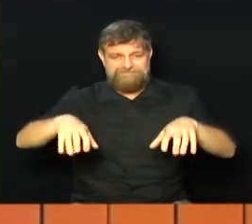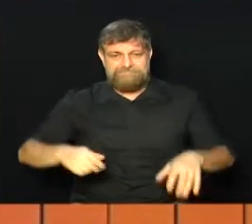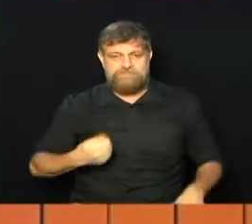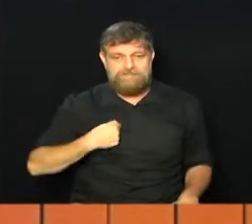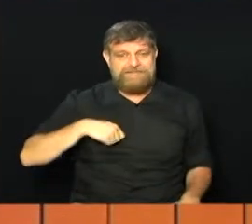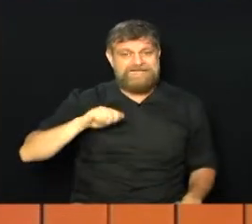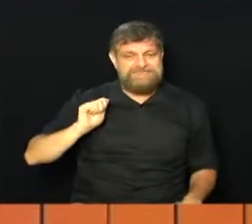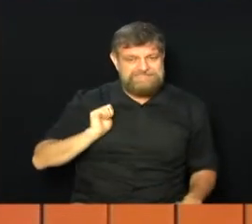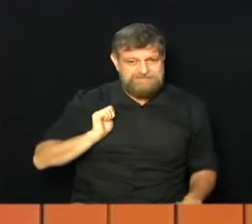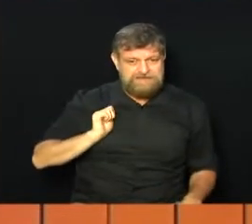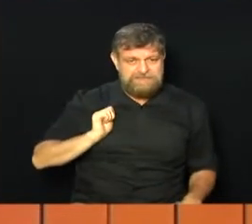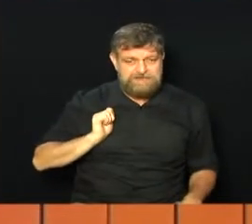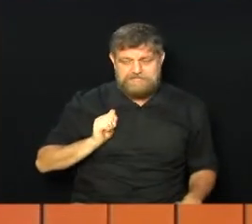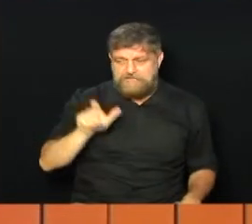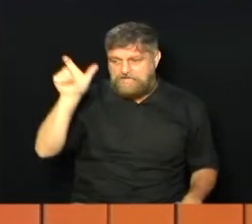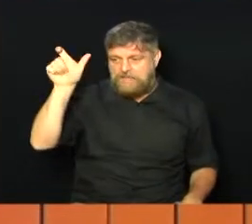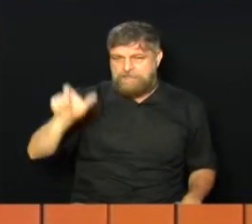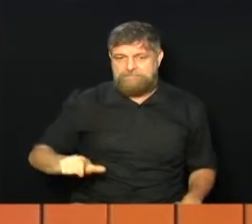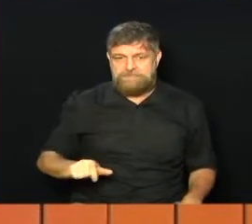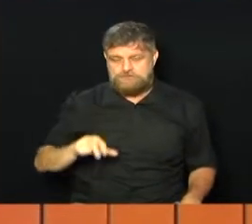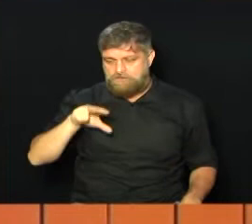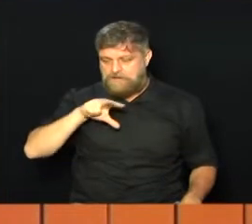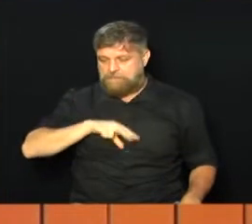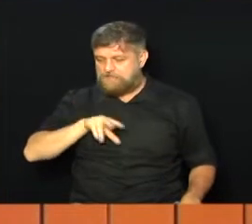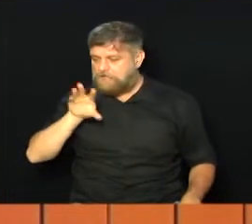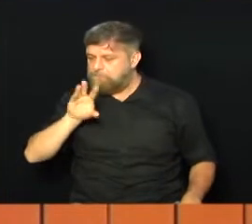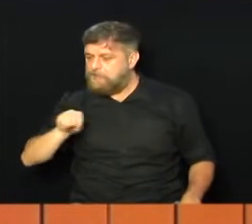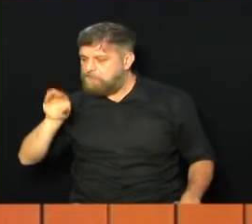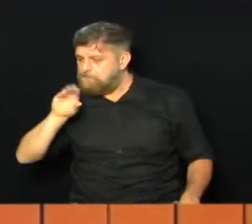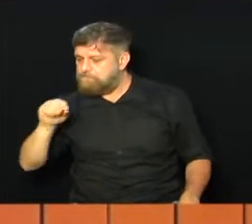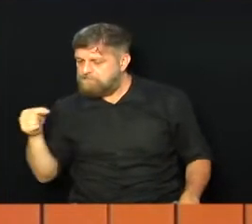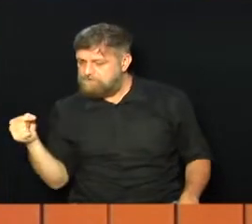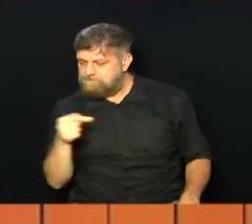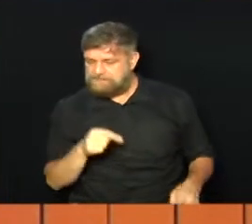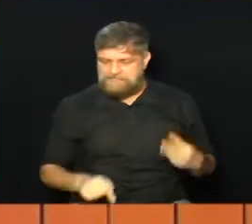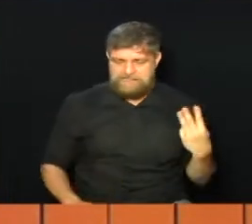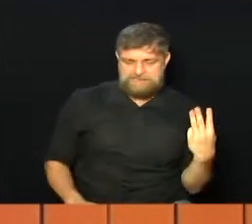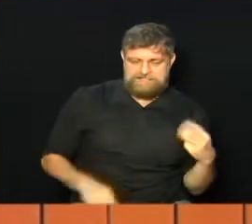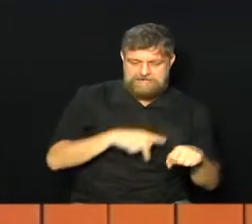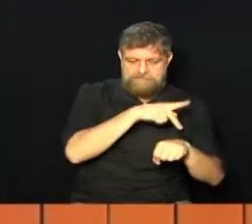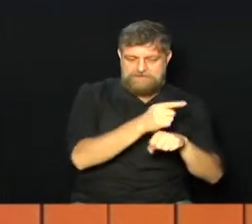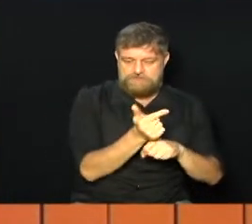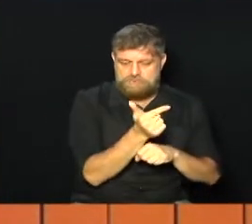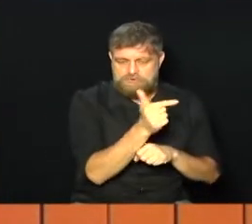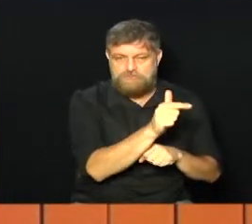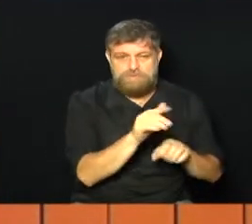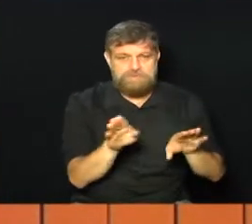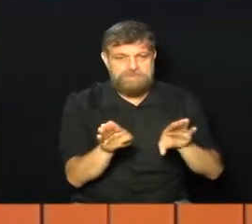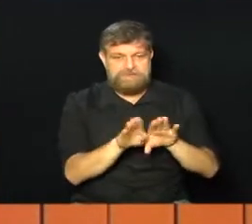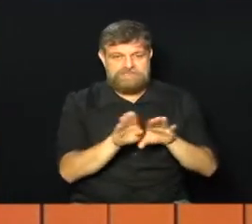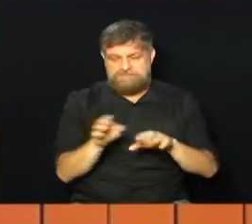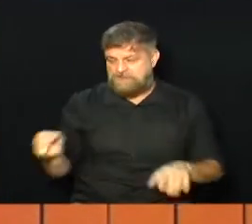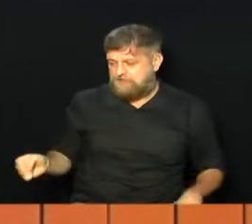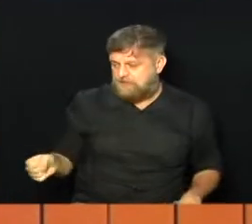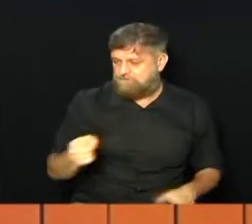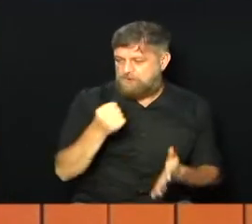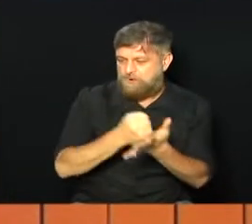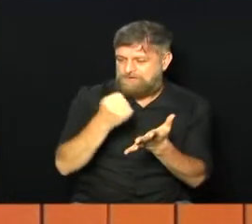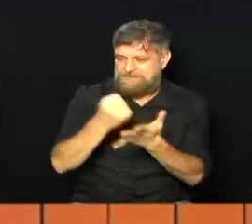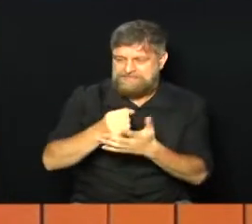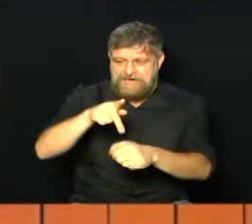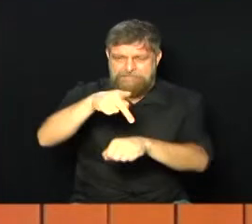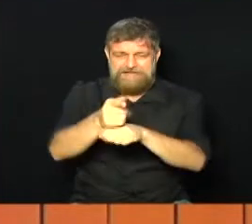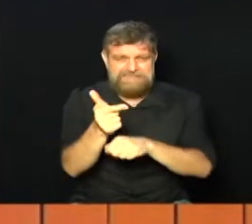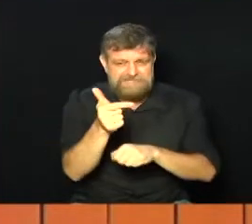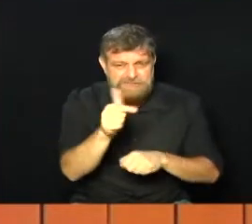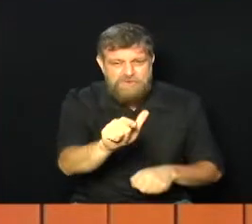que quem fala português fica de um lado, aí tem três sérvios na equipe, aí o Griezmann foi contratado, não vem jogando